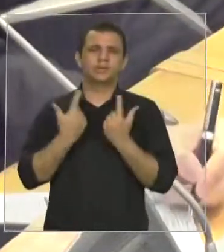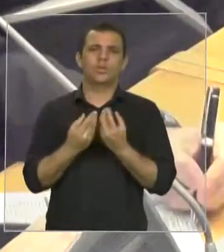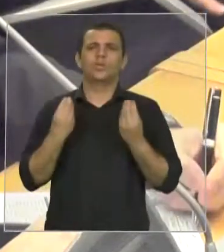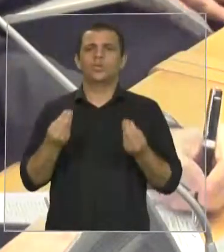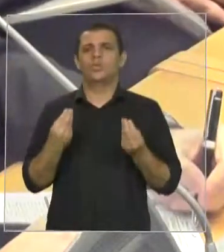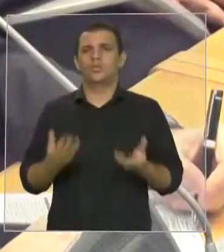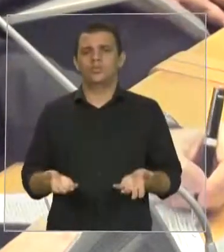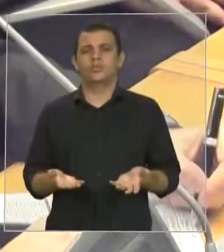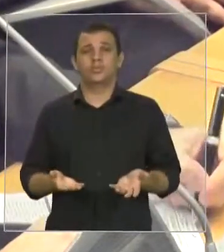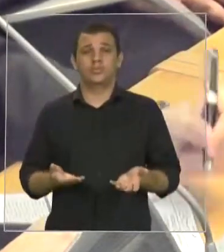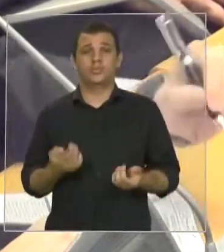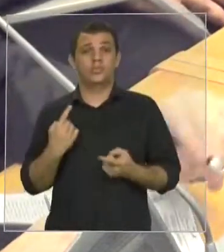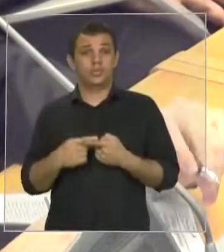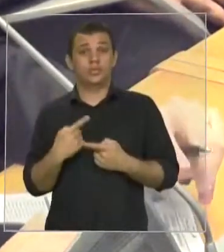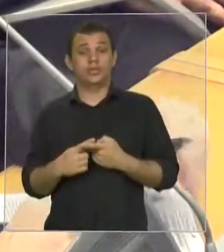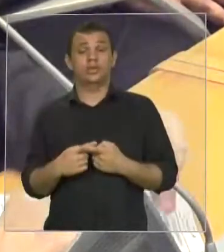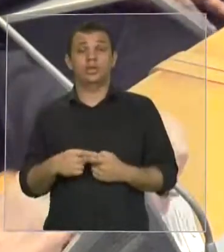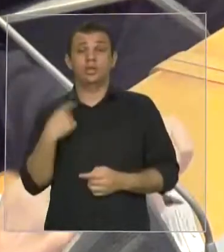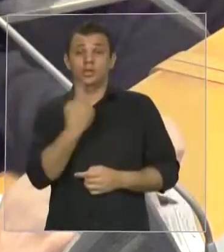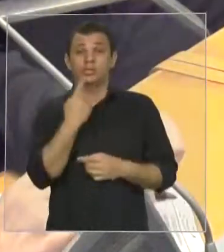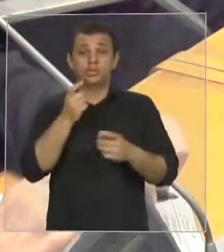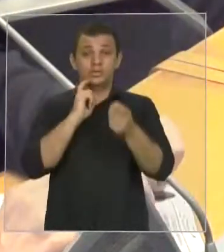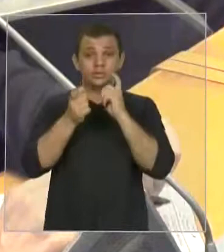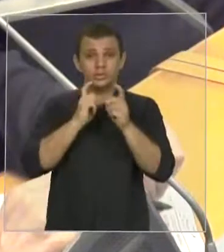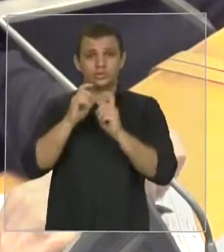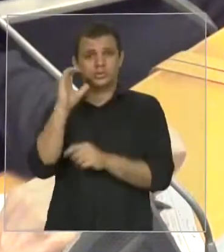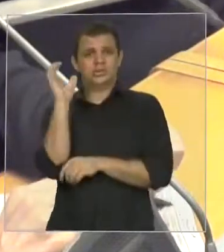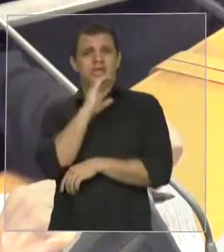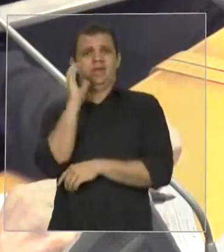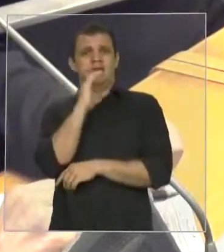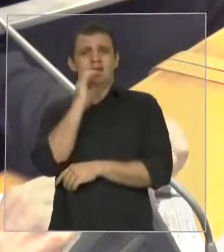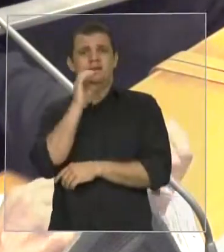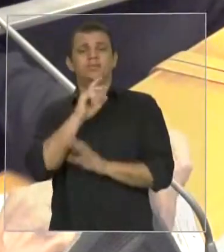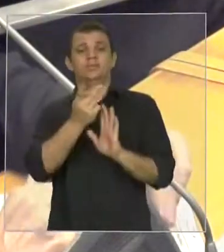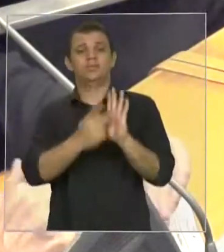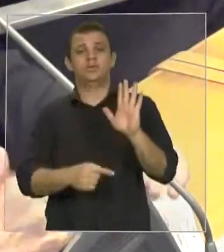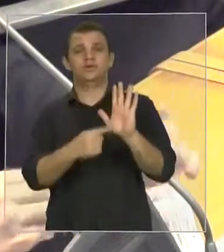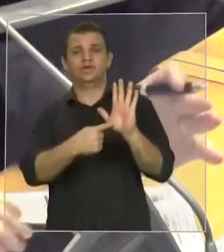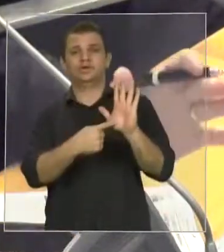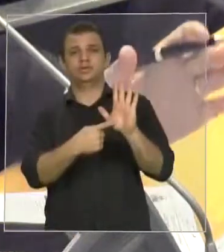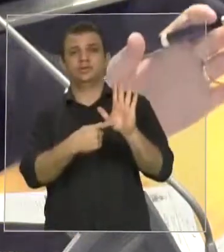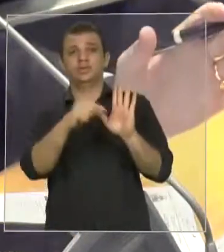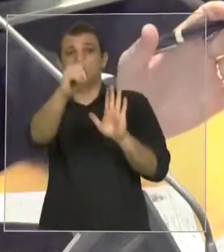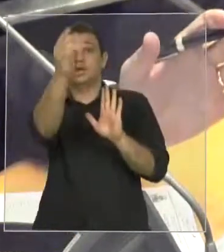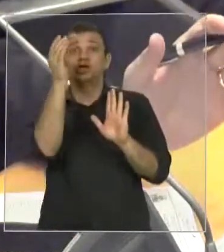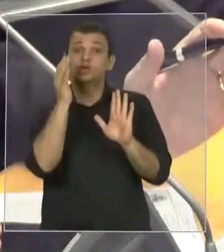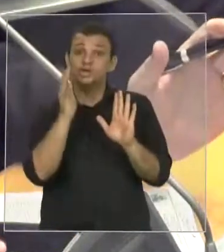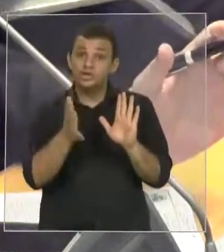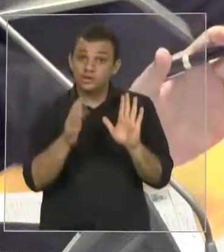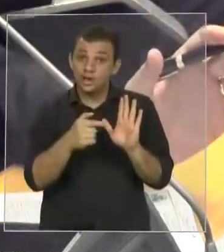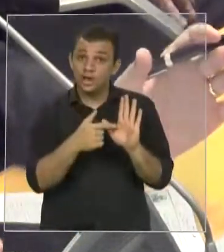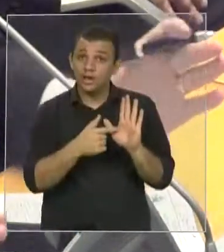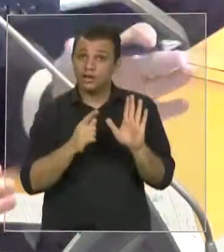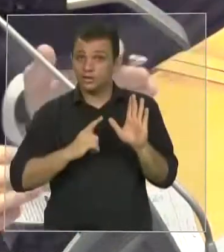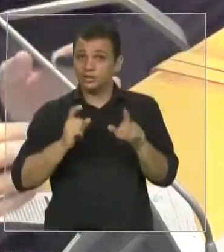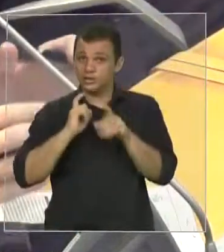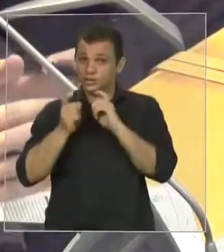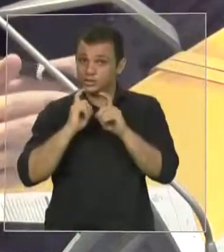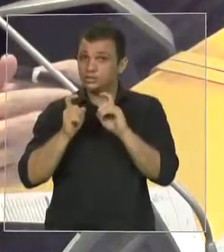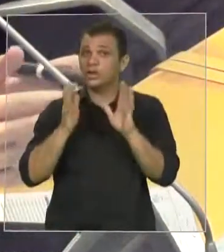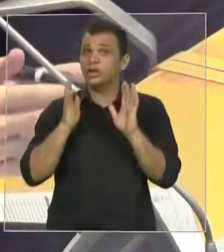podemos discutir regime de urgência, um projeto que já está sendo discutido,